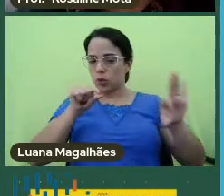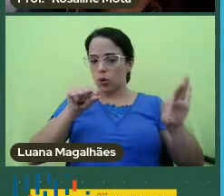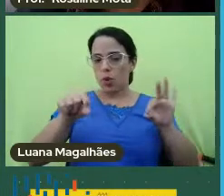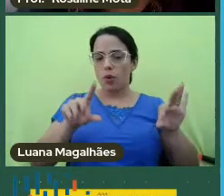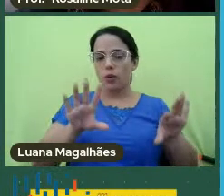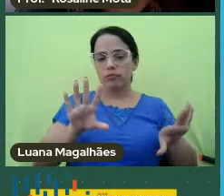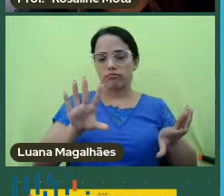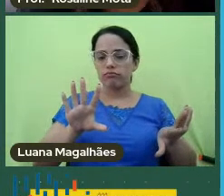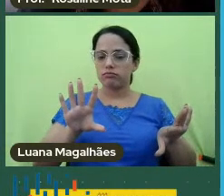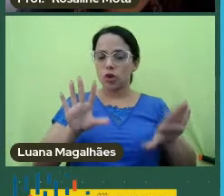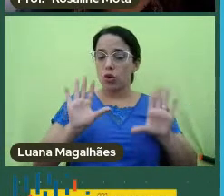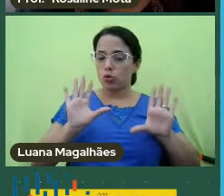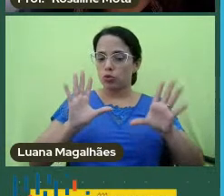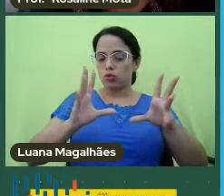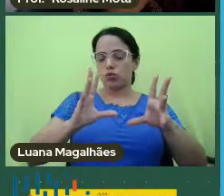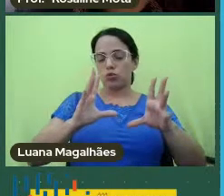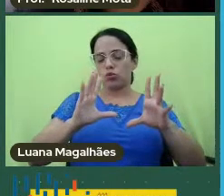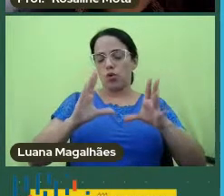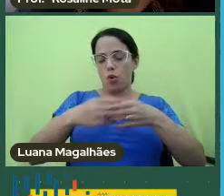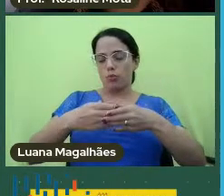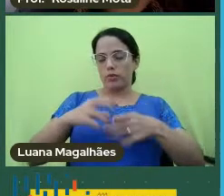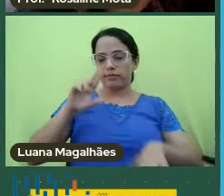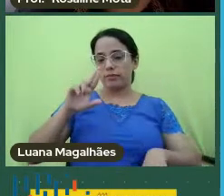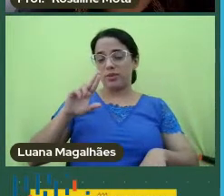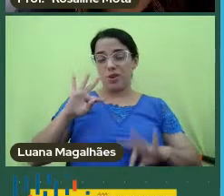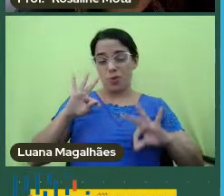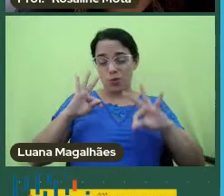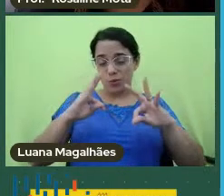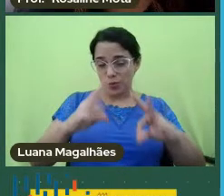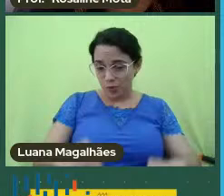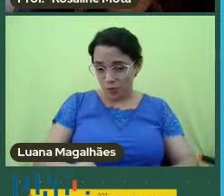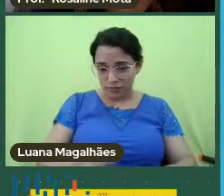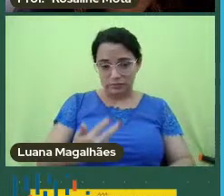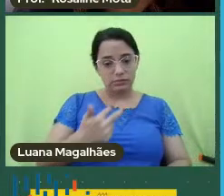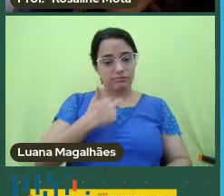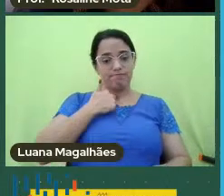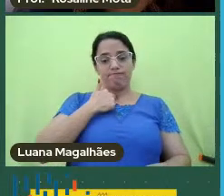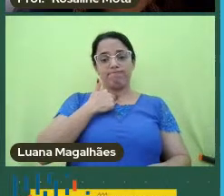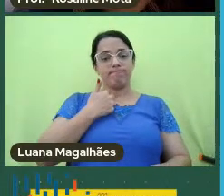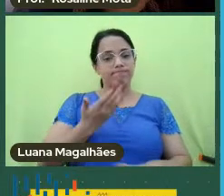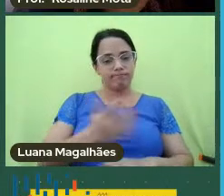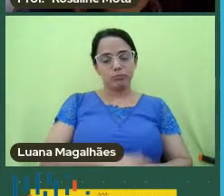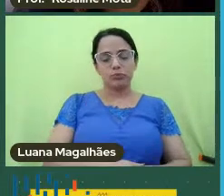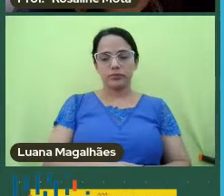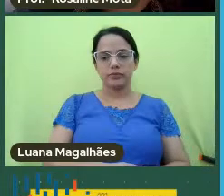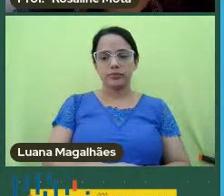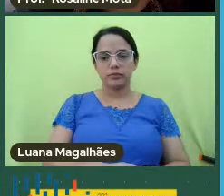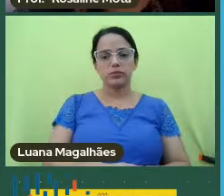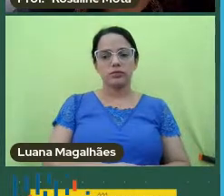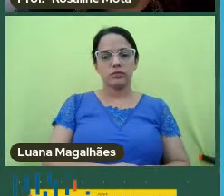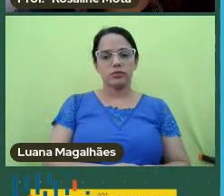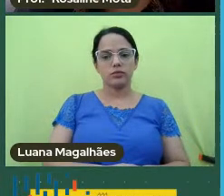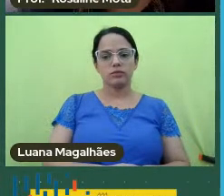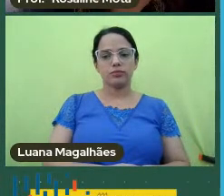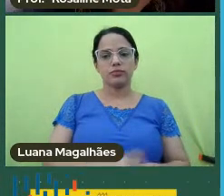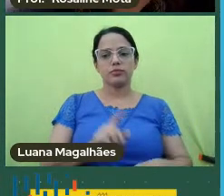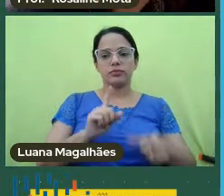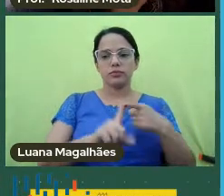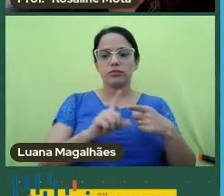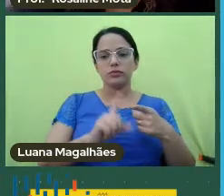sempre, sempre corrigir essas não conformidades. E aí a gente também